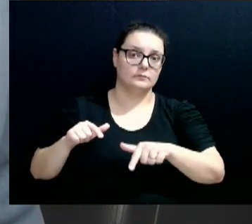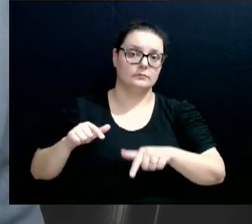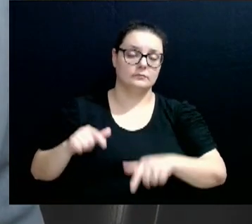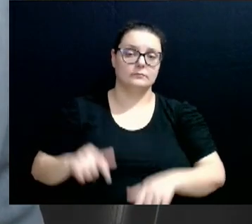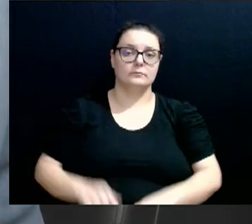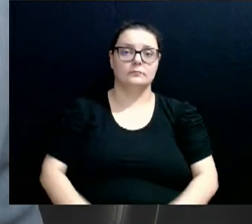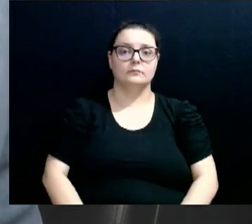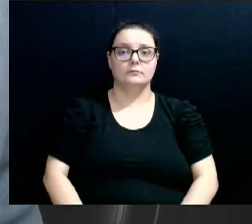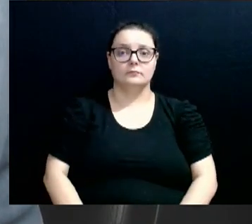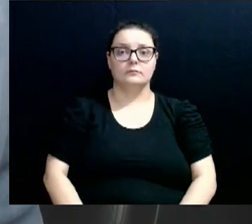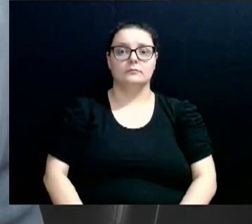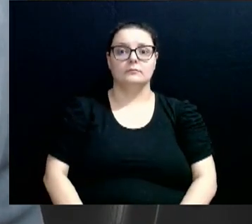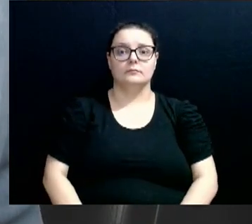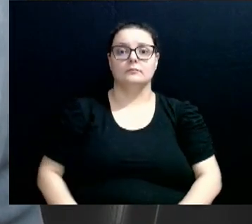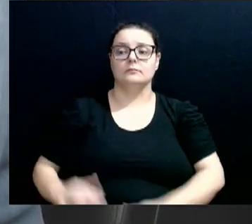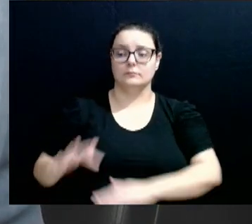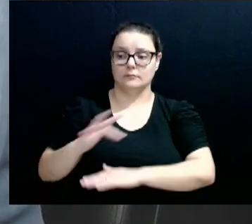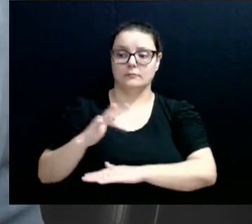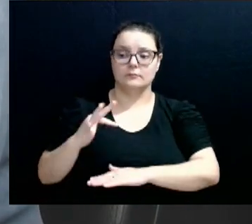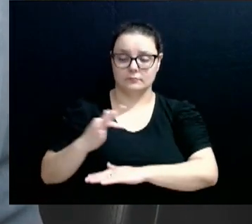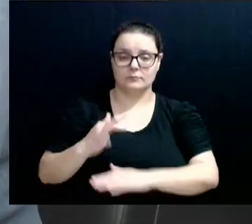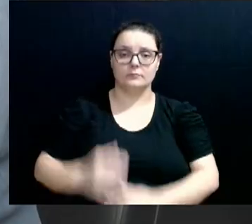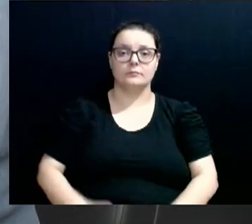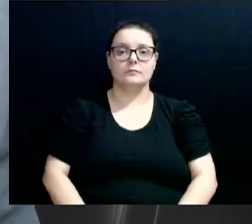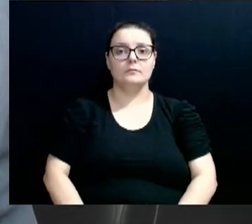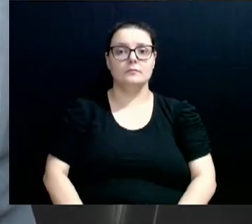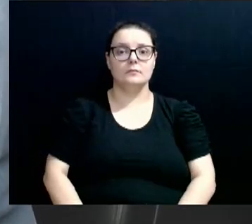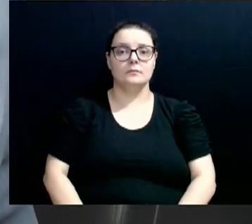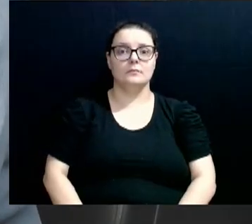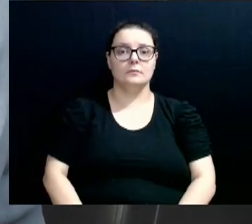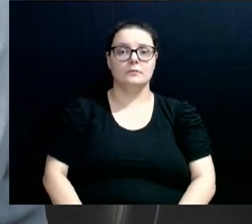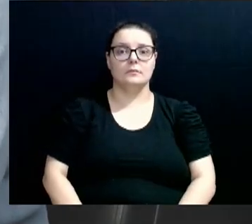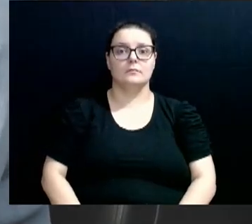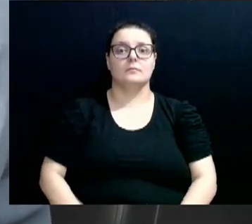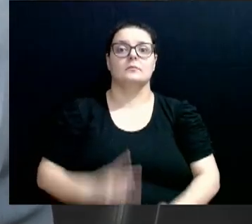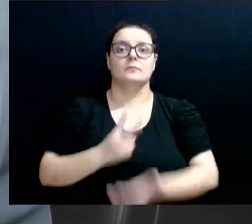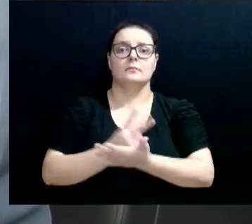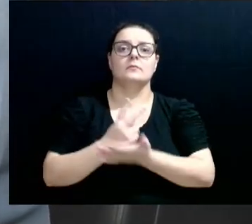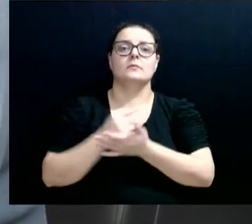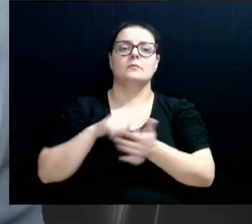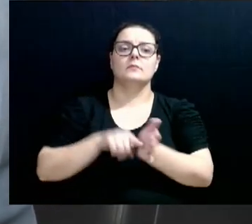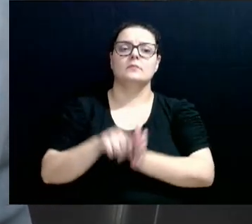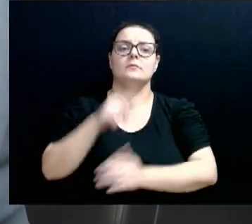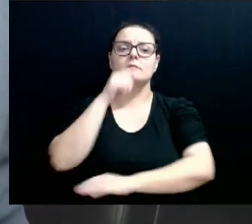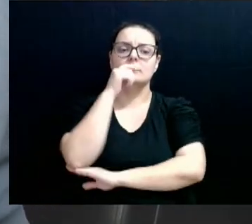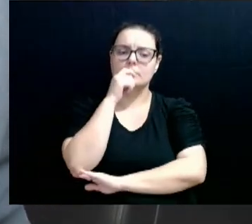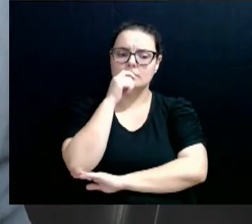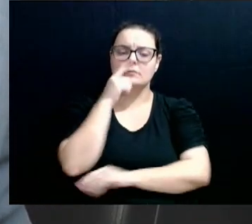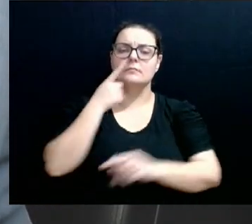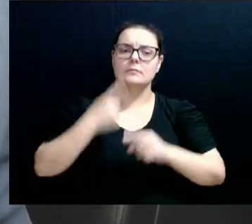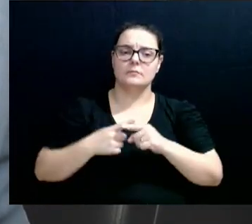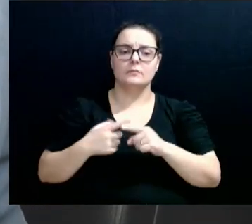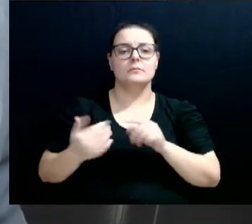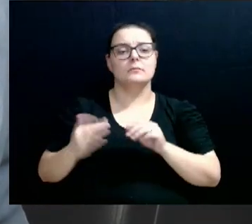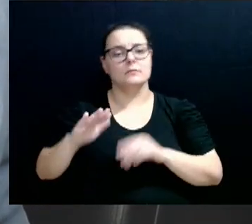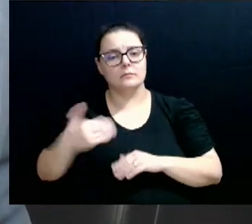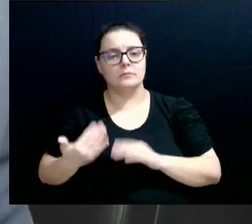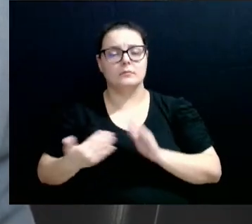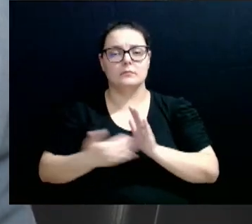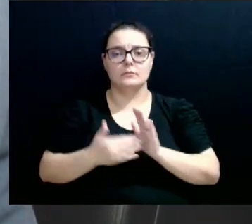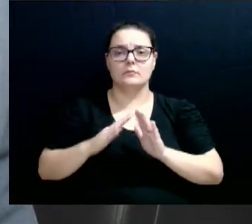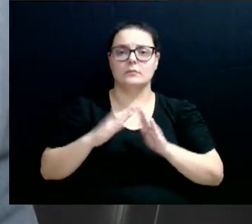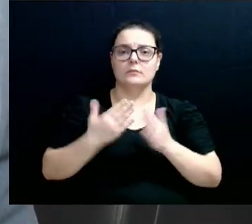educação formal, né? E aí a gente sempre se perguntava por que isso, né? Mesmo quando a gente estava na escola, por quê?